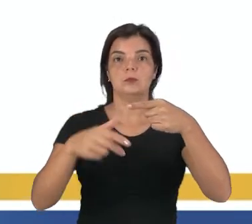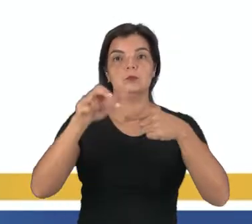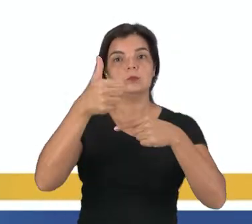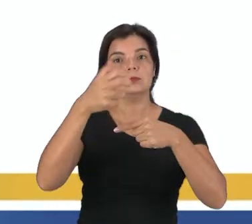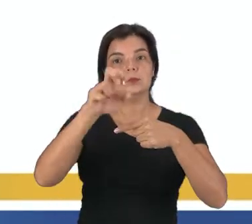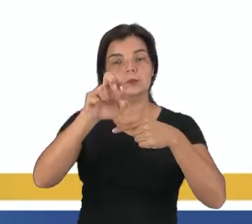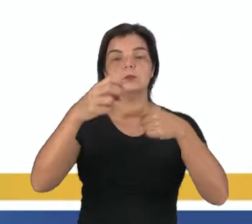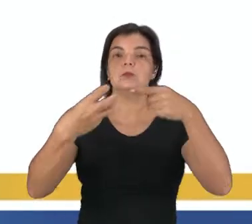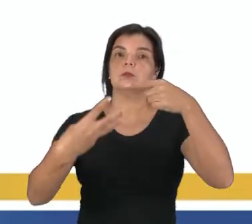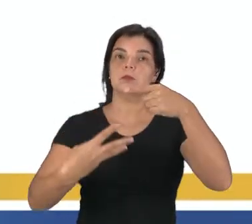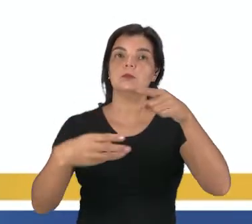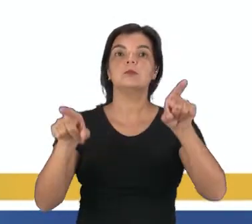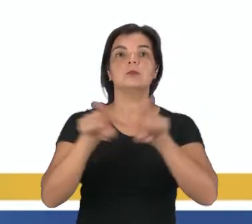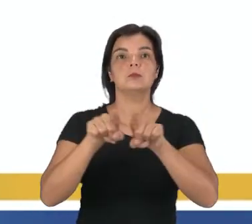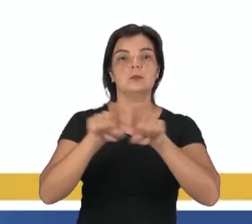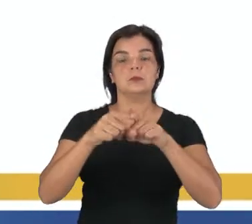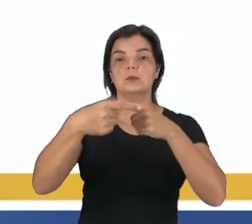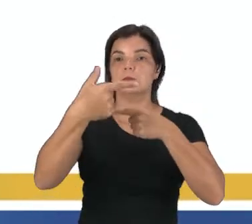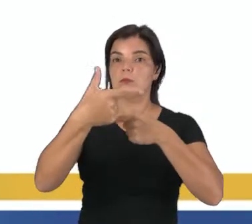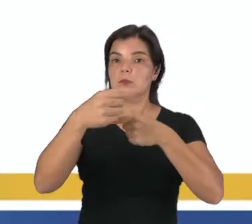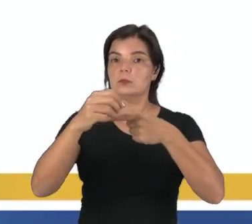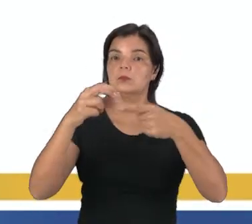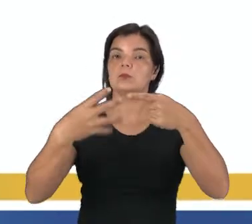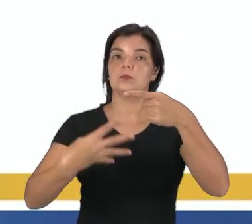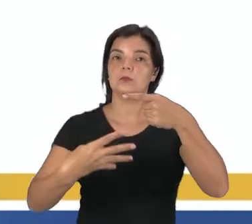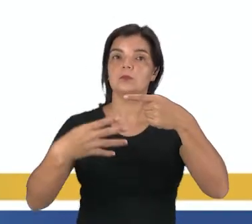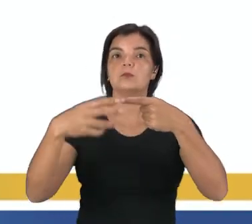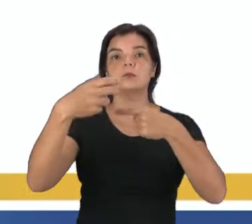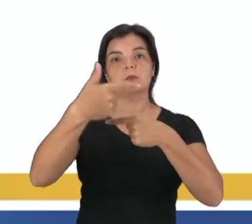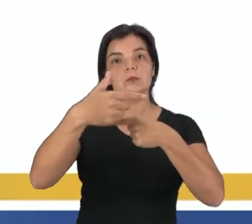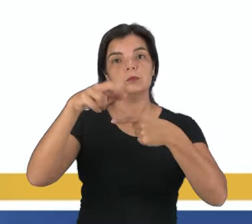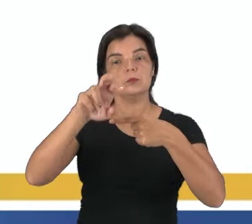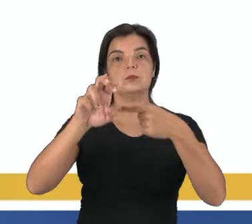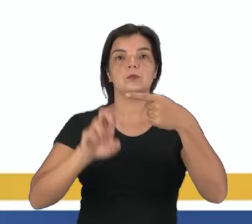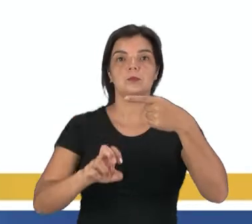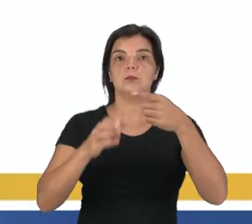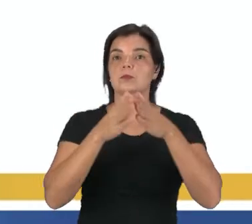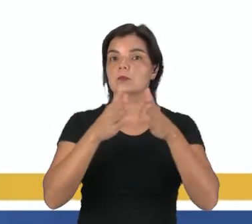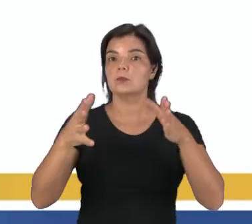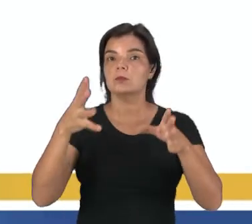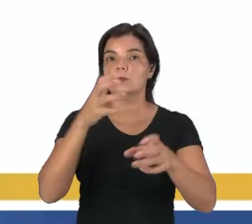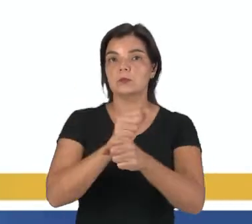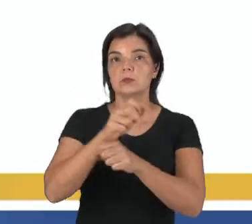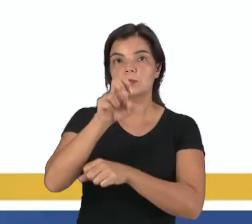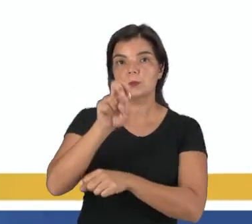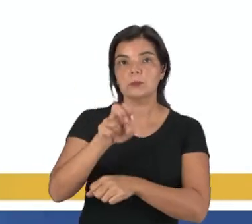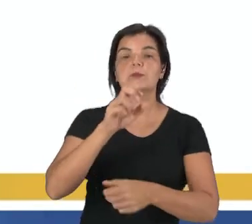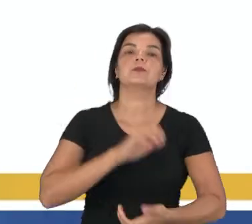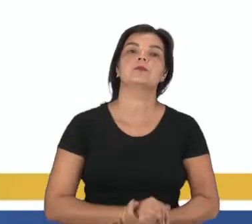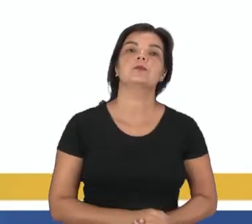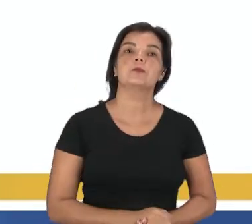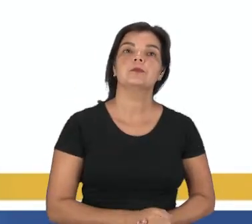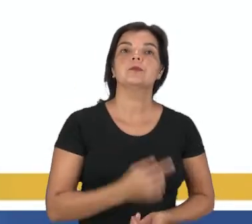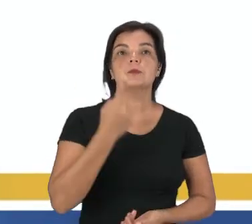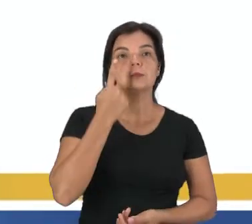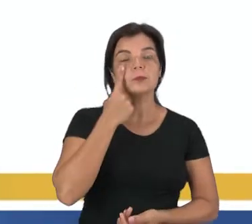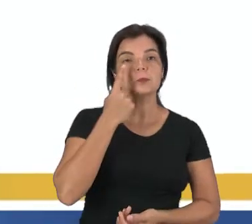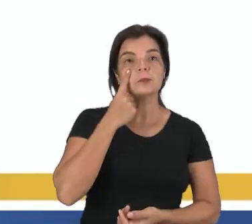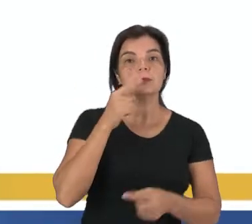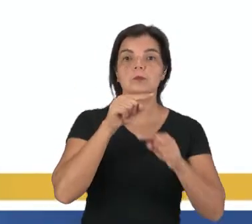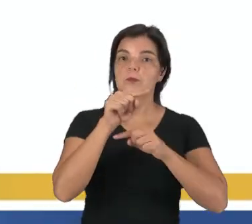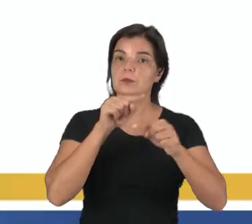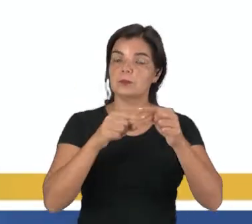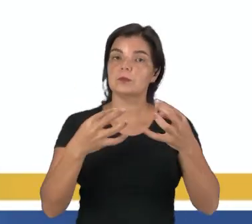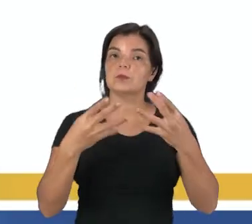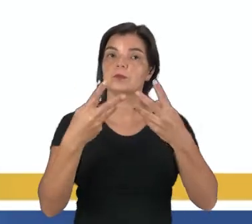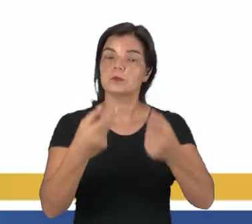sobre 3, que também é igual a 20 sobre 4, que é igual a 25 sobre 5, e tudo isso é igual a 5, né? Se nós realizarmos aí essa